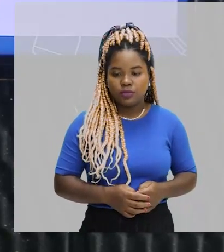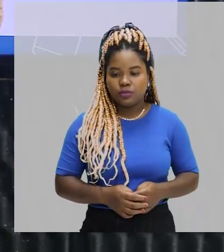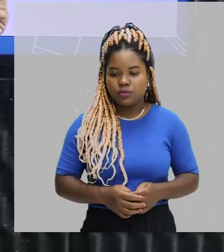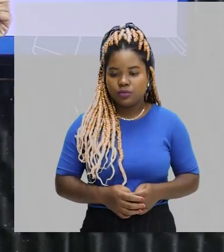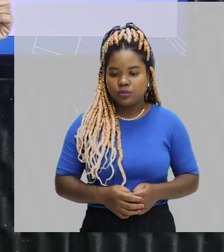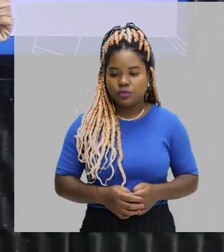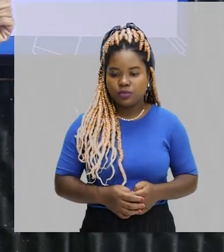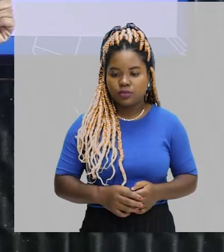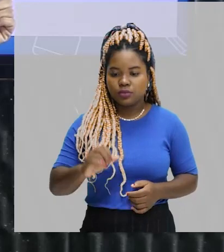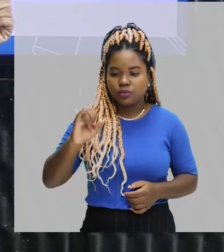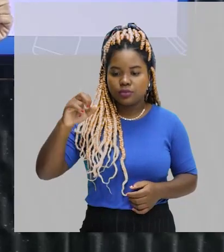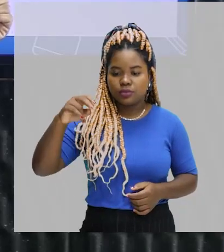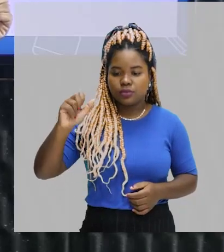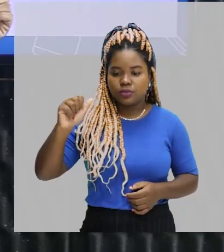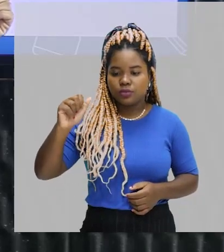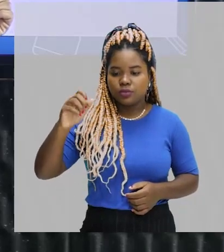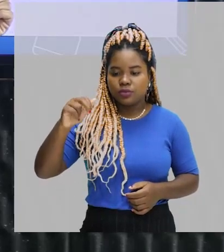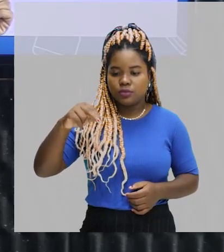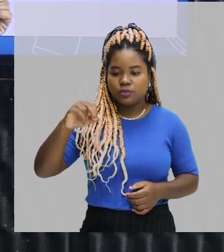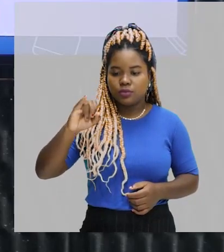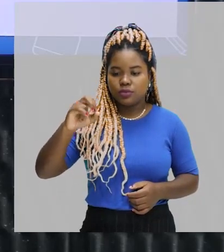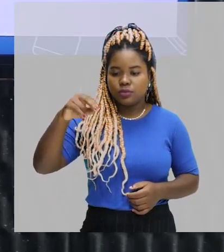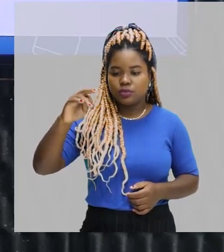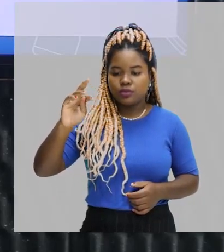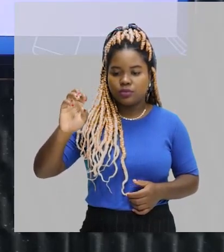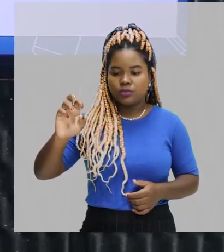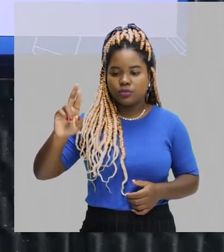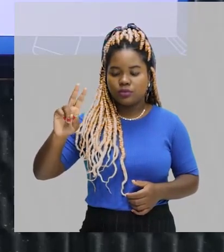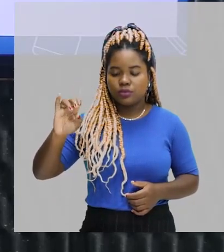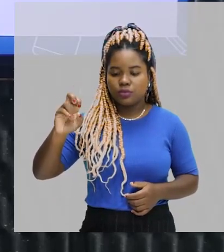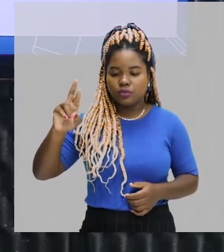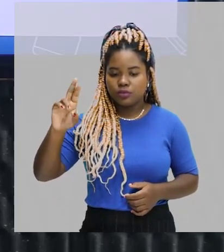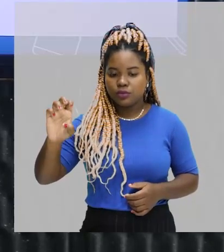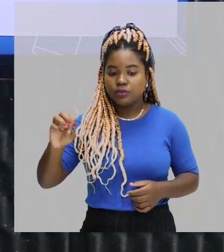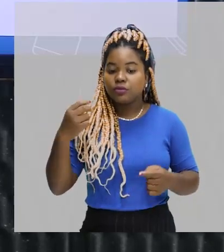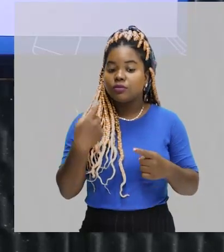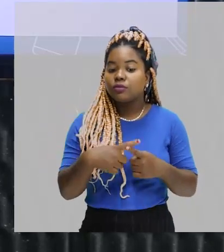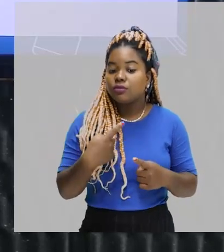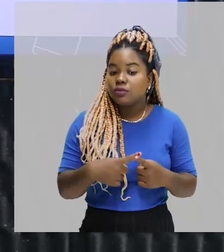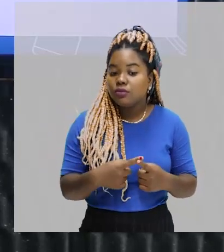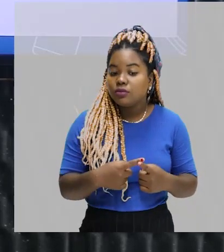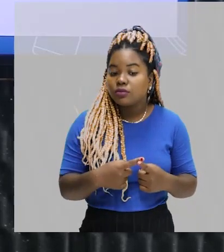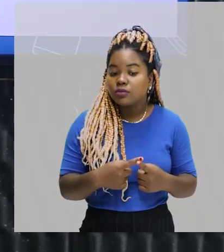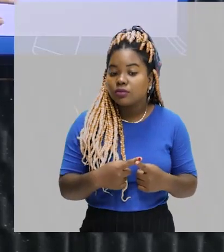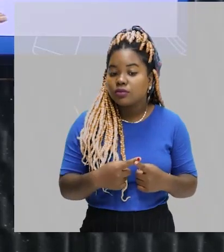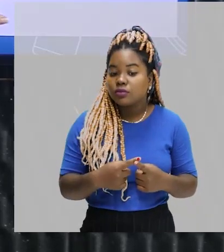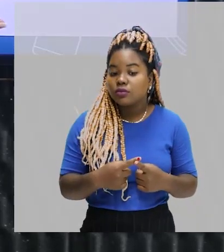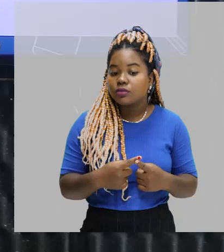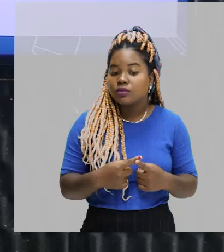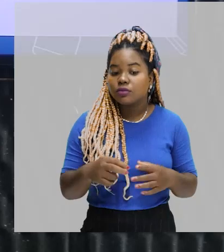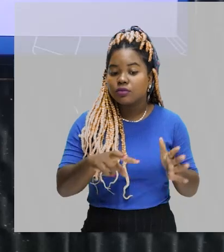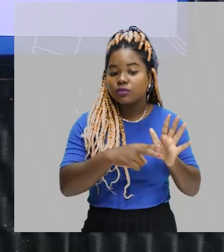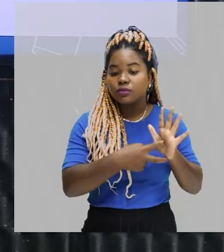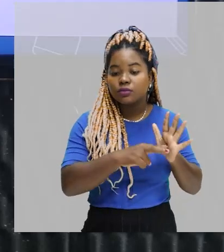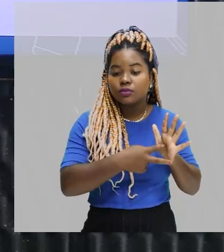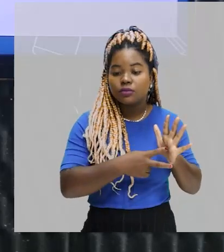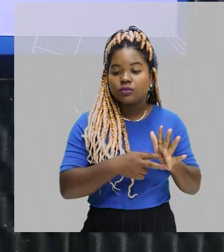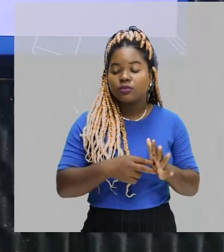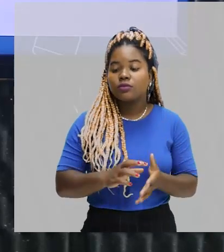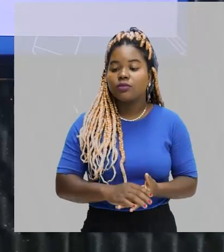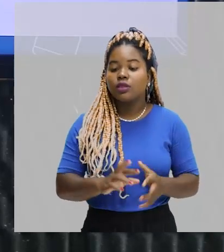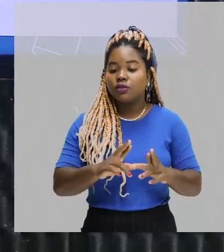singular, e intervierem, tá? Porque quando os sindicatos intervierem. A diferença